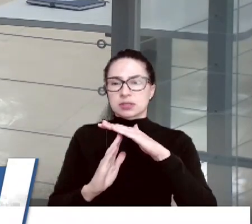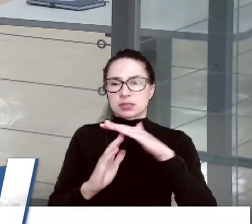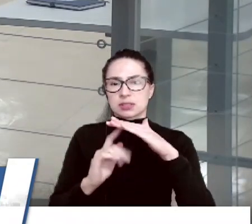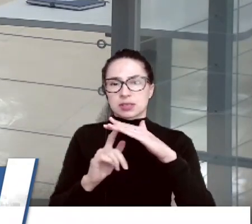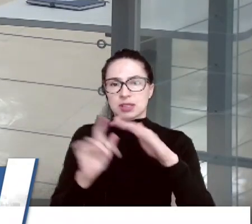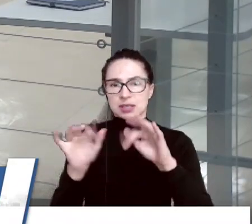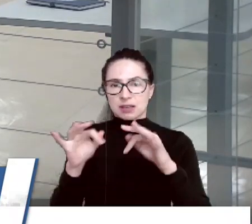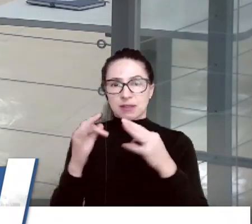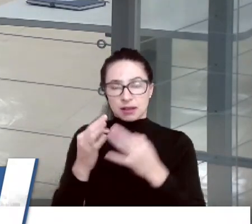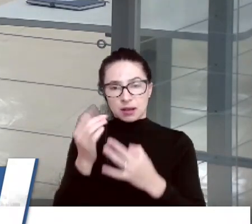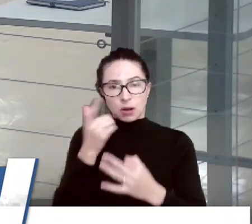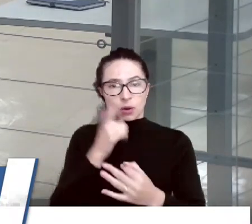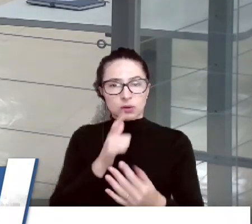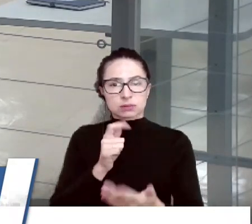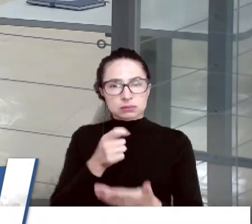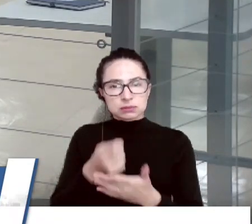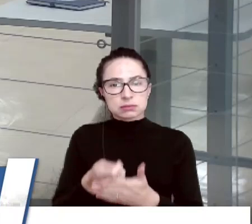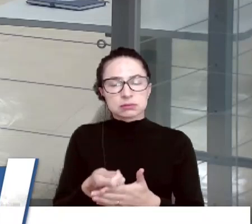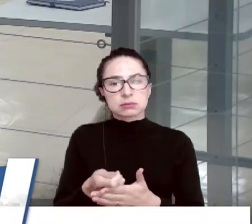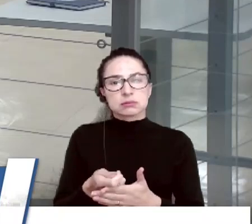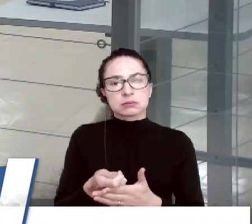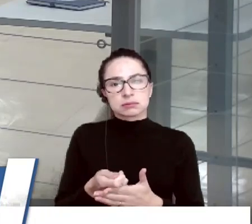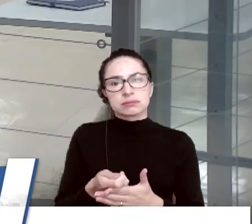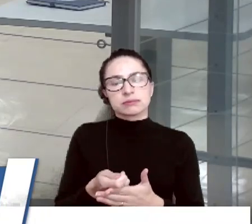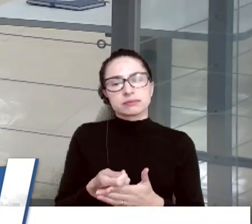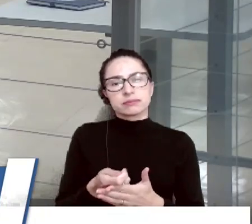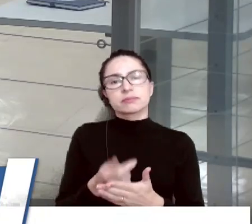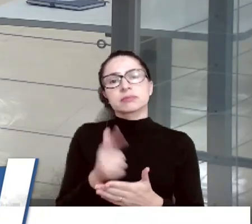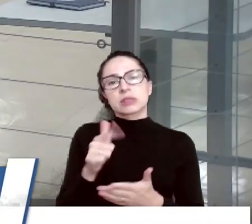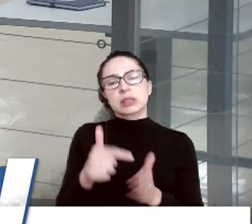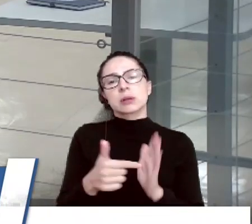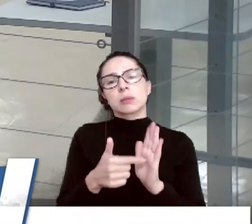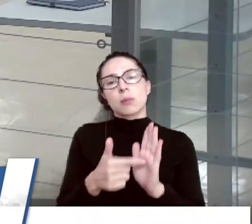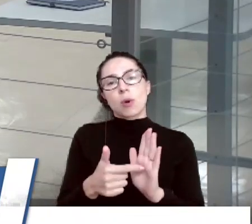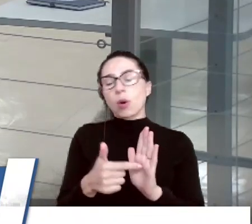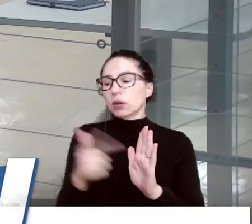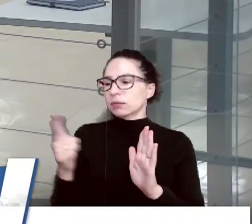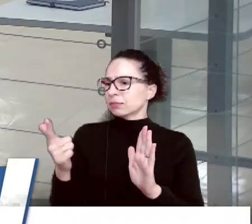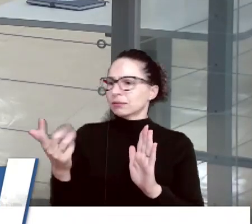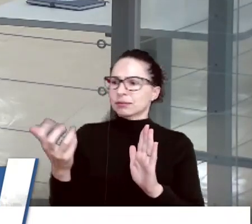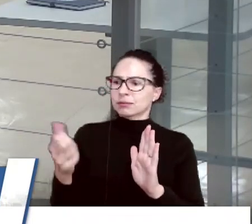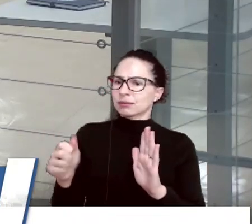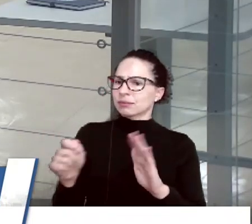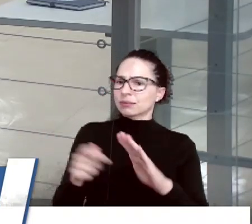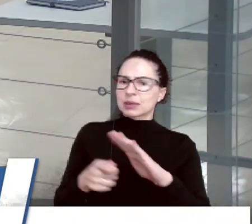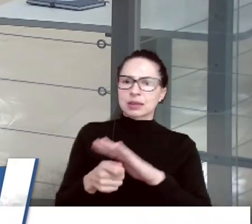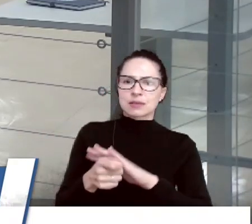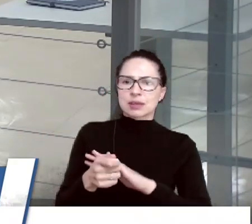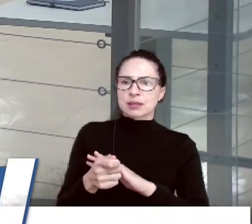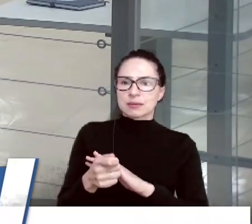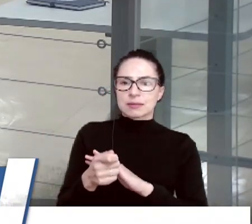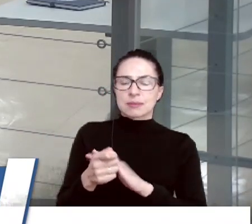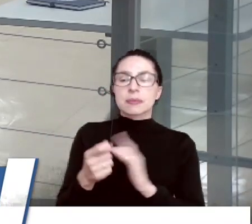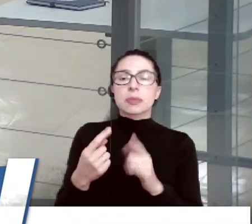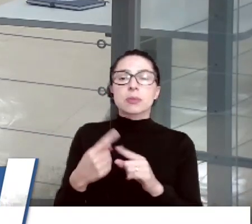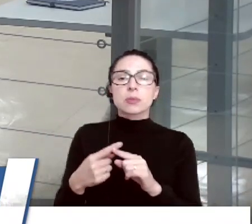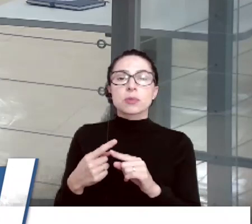famílias conseguem pagar, justifica para o grupo não fazer investimento. Por quê?